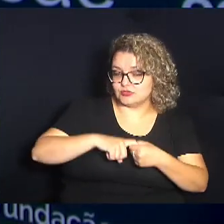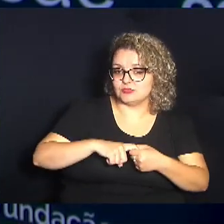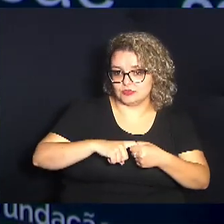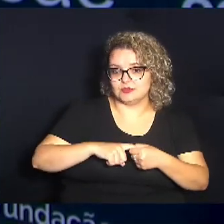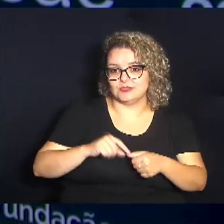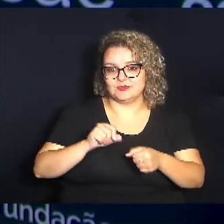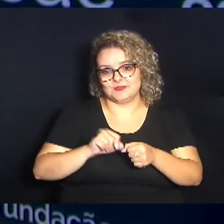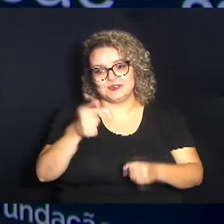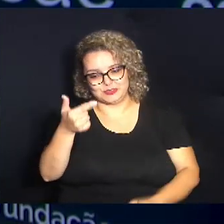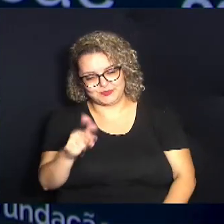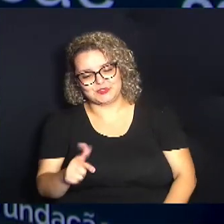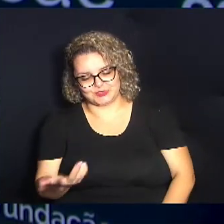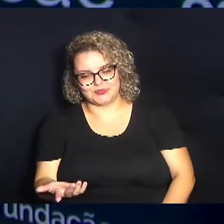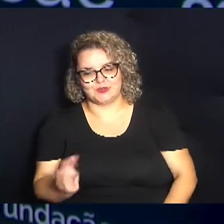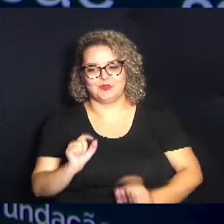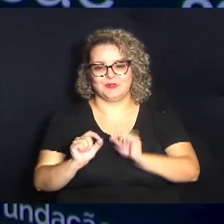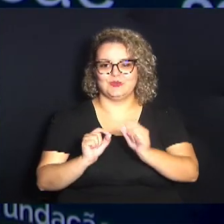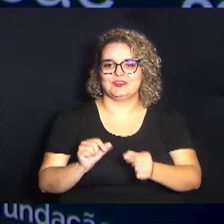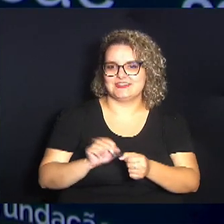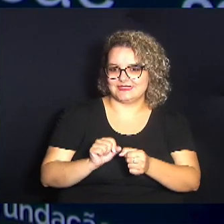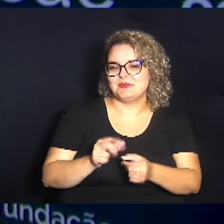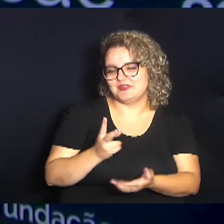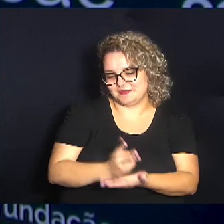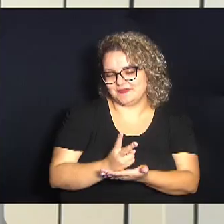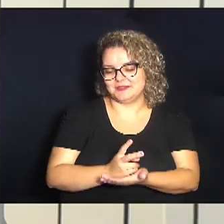fazermos novamente o que a gente sempre fez, né?